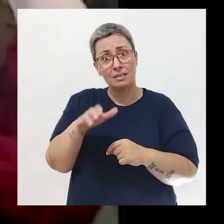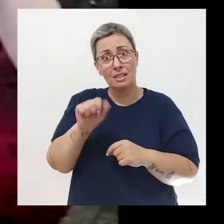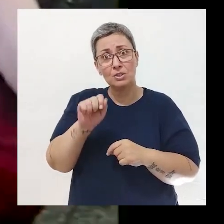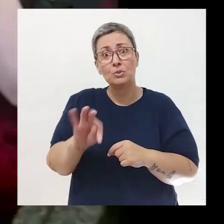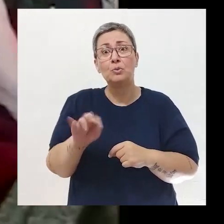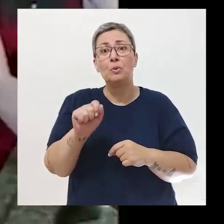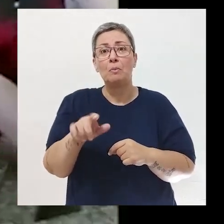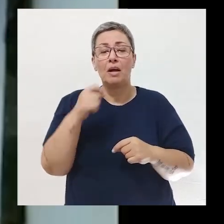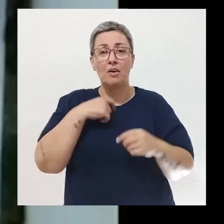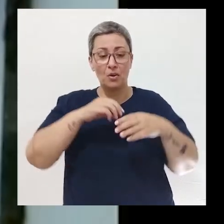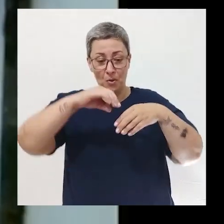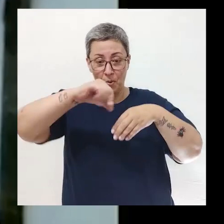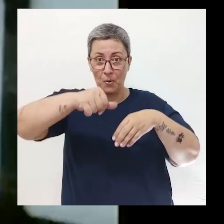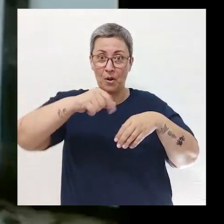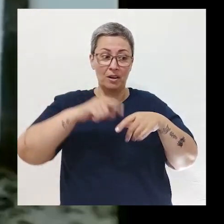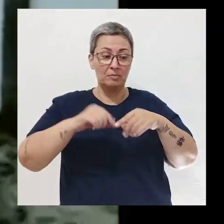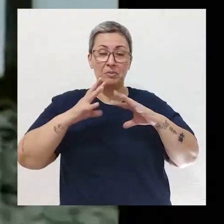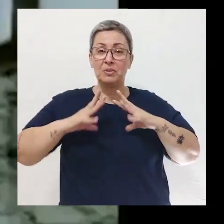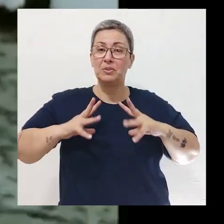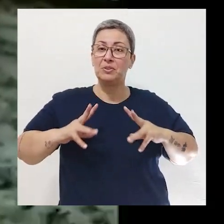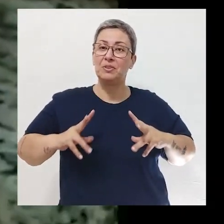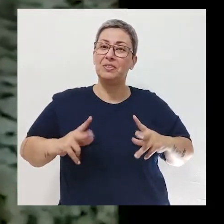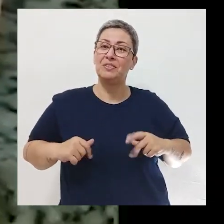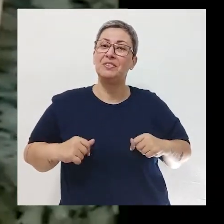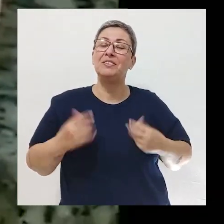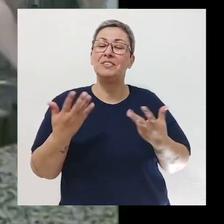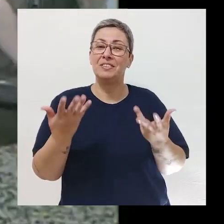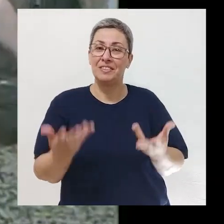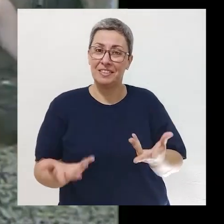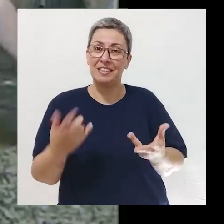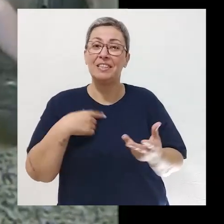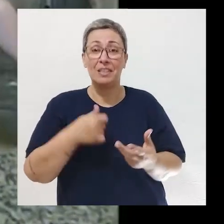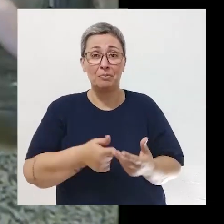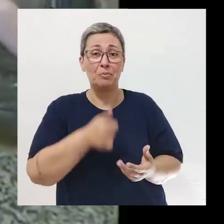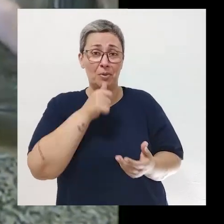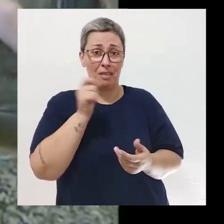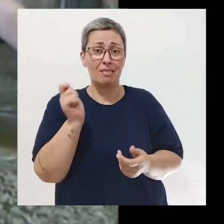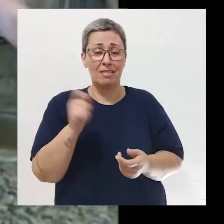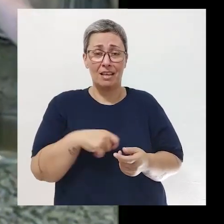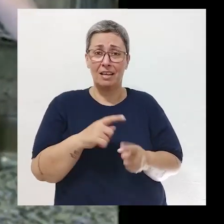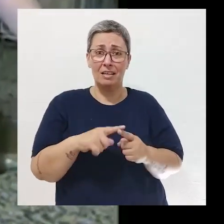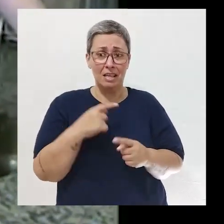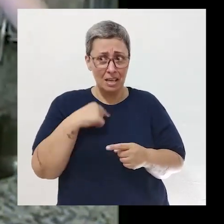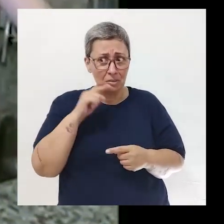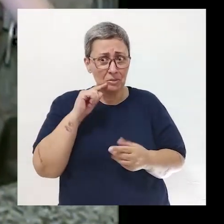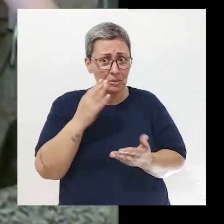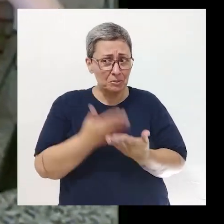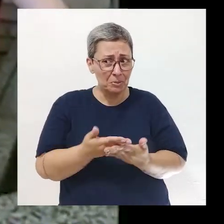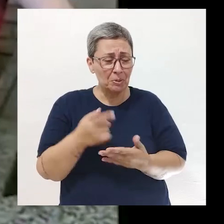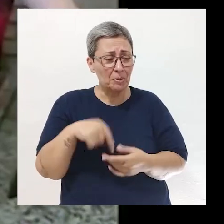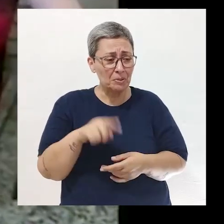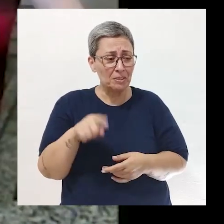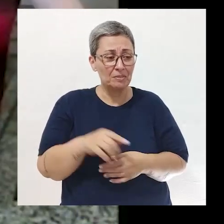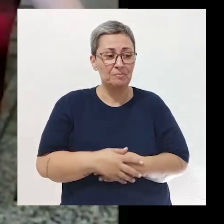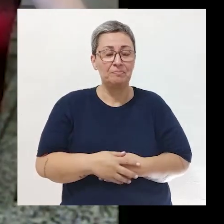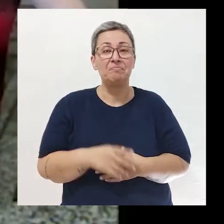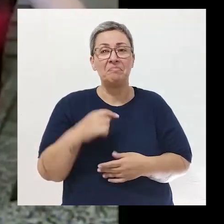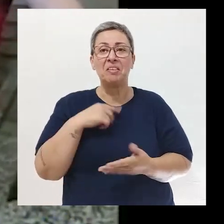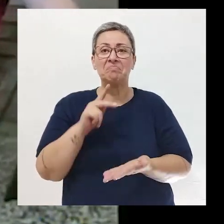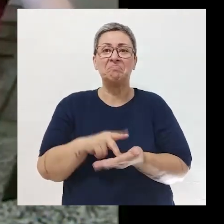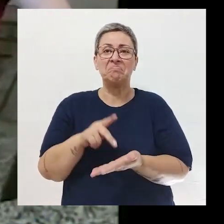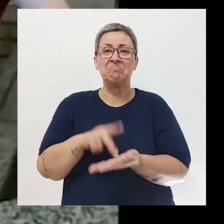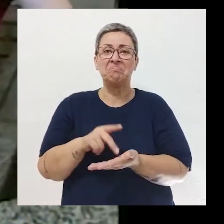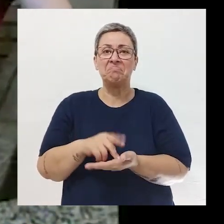Araçatuba a água dele sai da torneira assim, olha só, limpinha e dá até para beber. Nem a gente que mora aqui acredita, né,